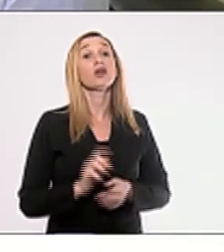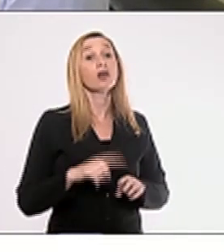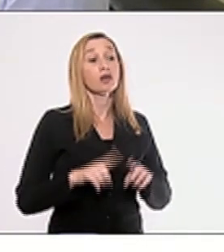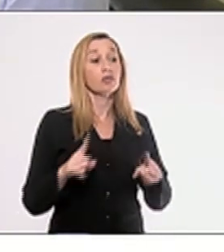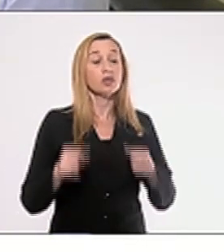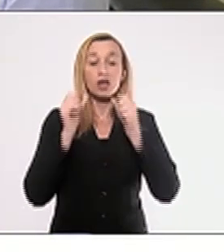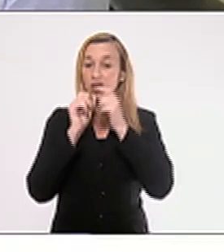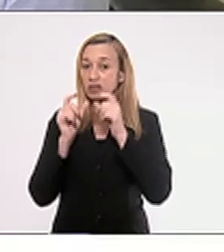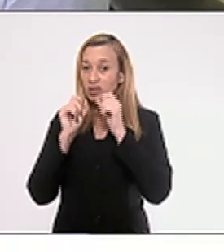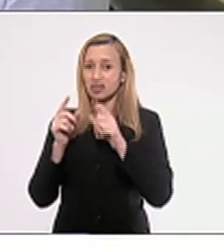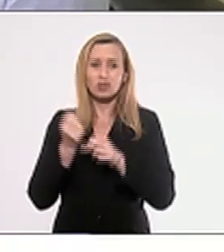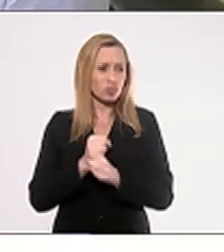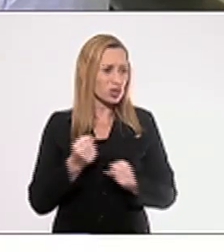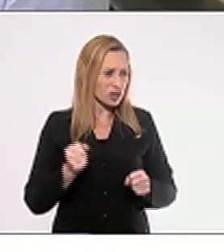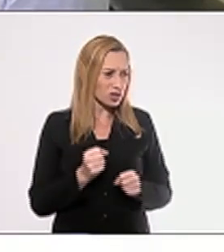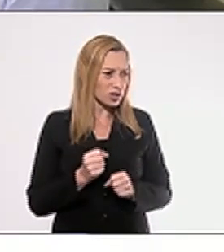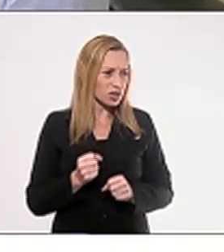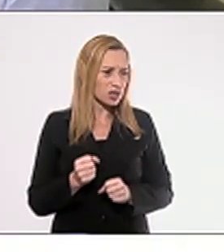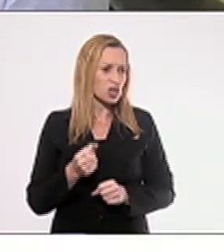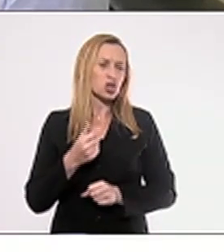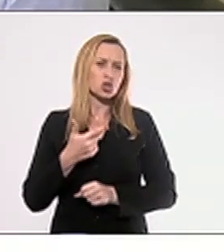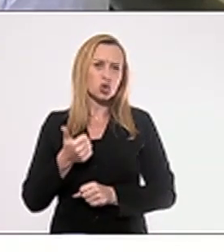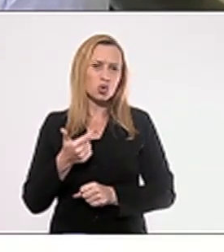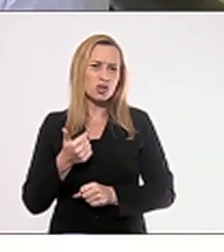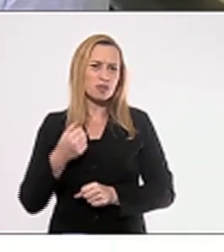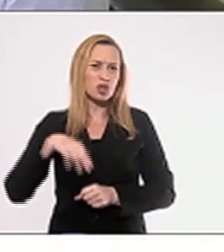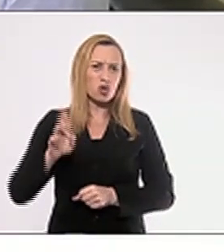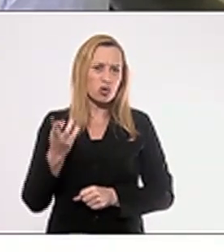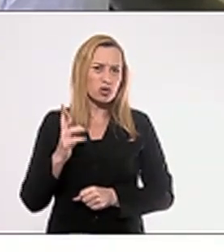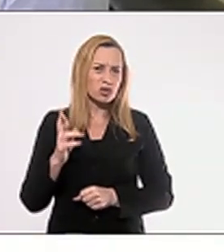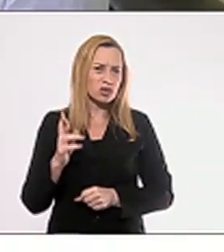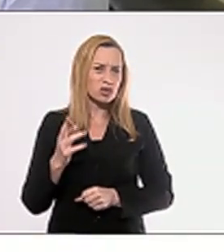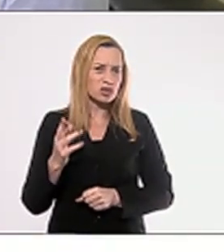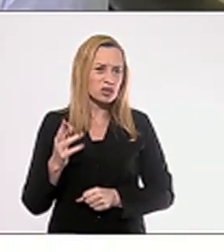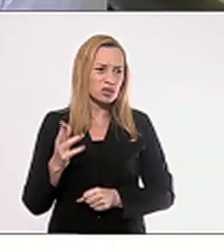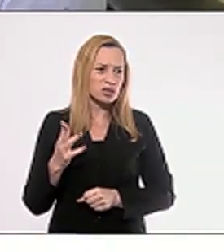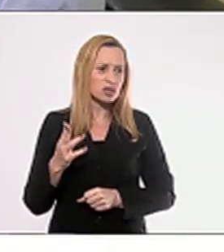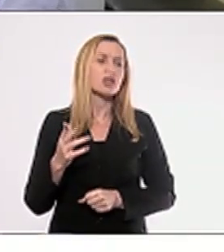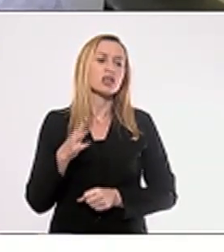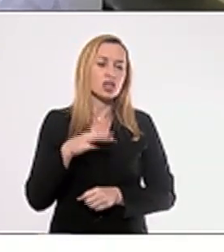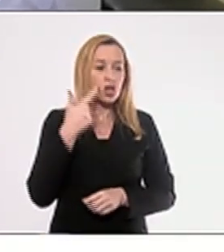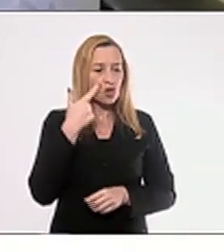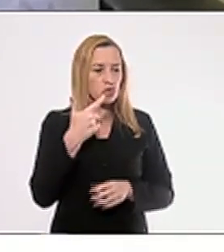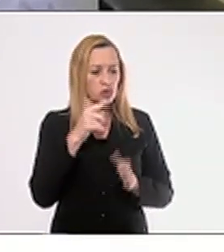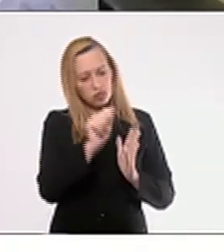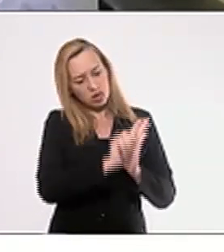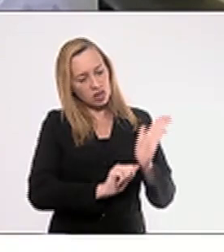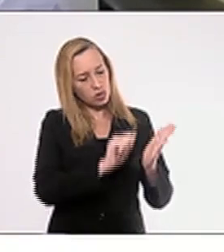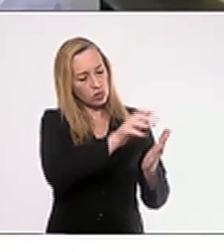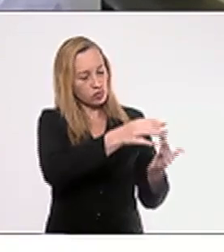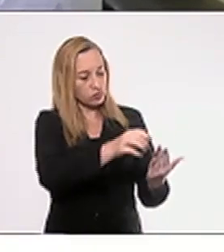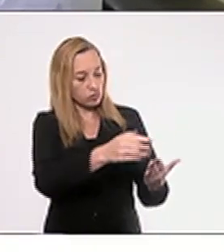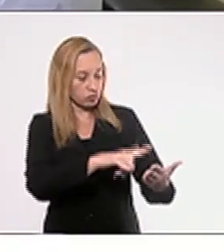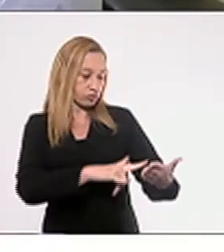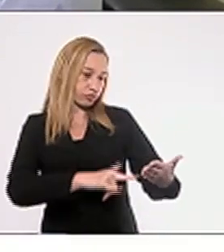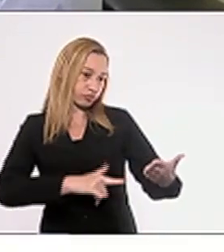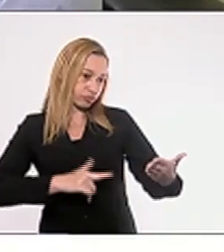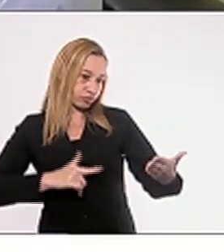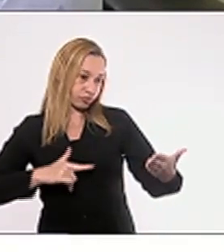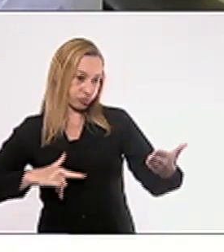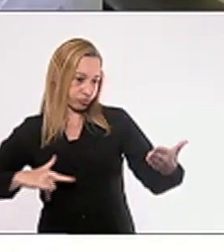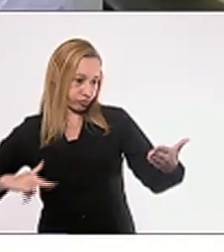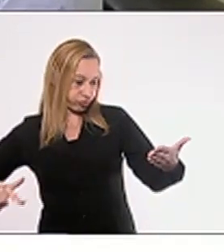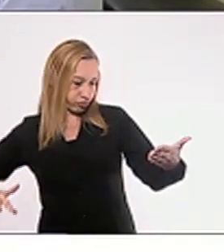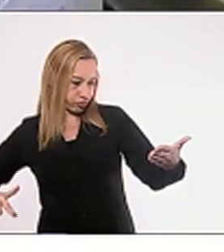das reclamações, né? Tem multas da ordem de 12 milhões, não era isso? Eu puxei o relatório de reclamação do ano de 2018